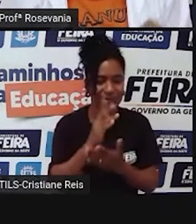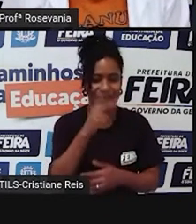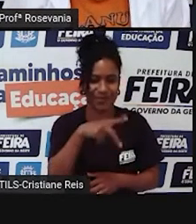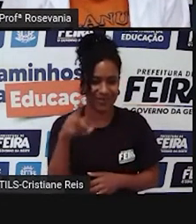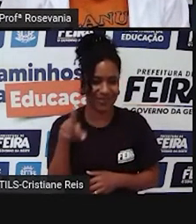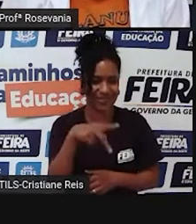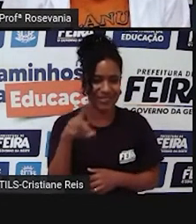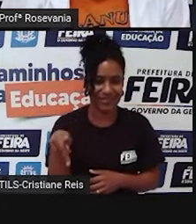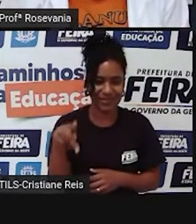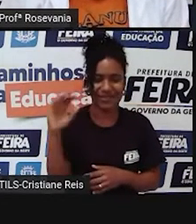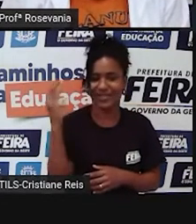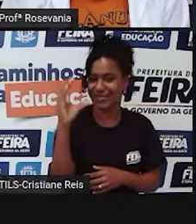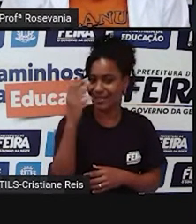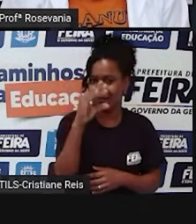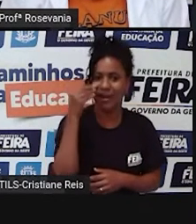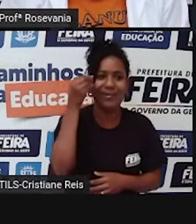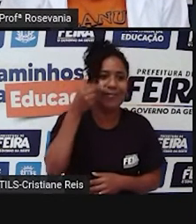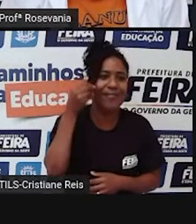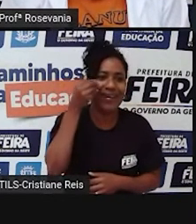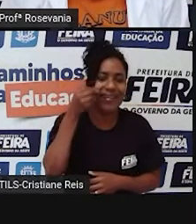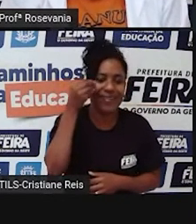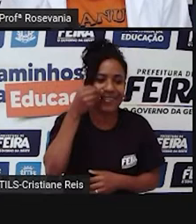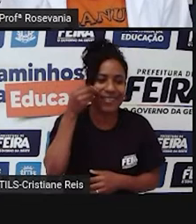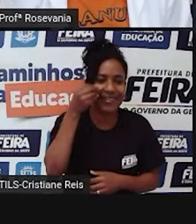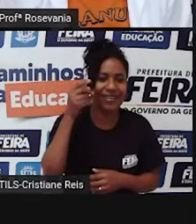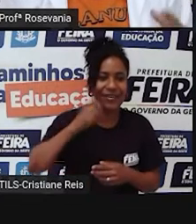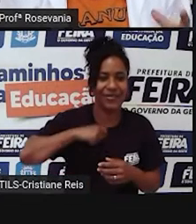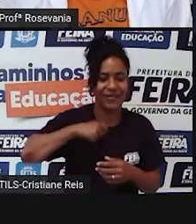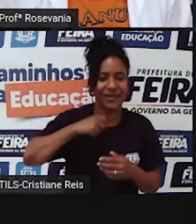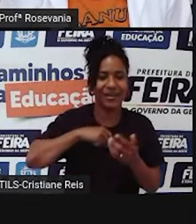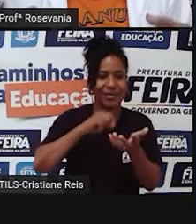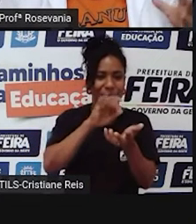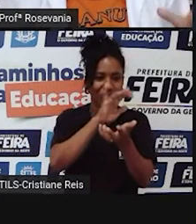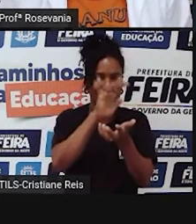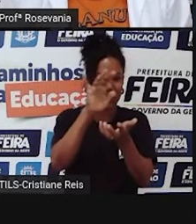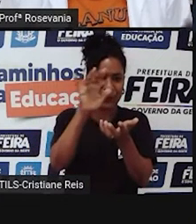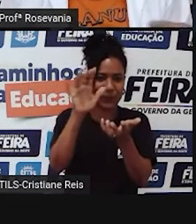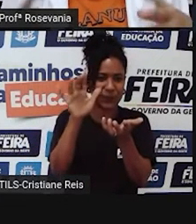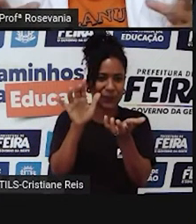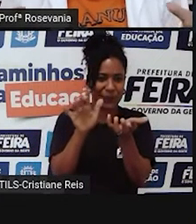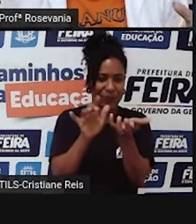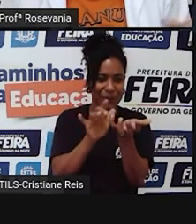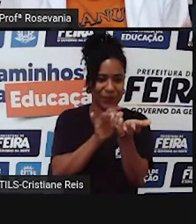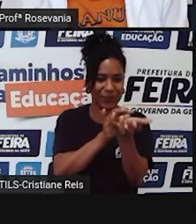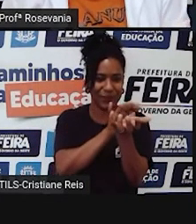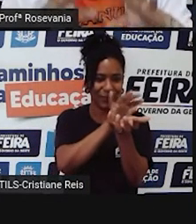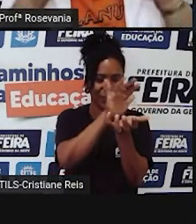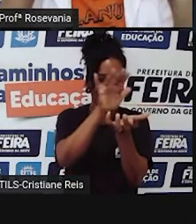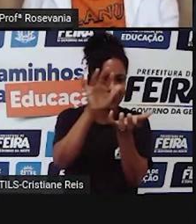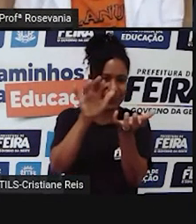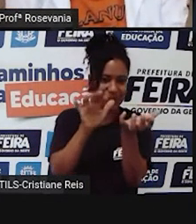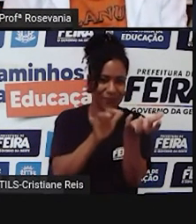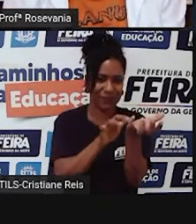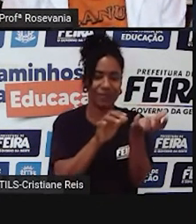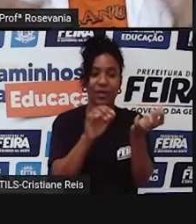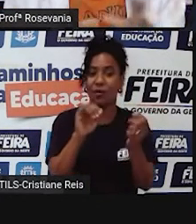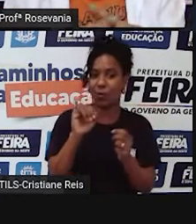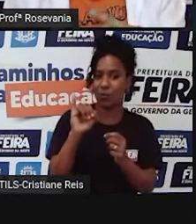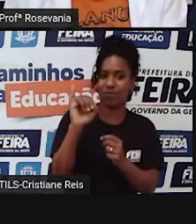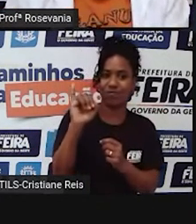ciências fazem experiências também com esses raios, e muitas vezes a imagem ali, você pega uma imagem e ela acaba sendo,